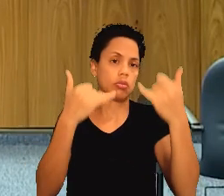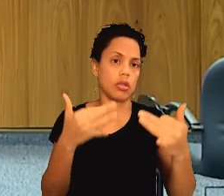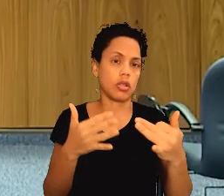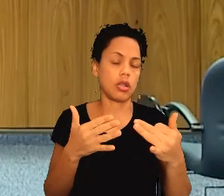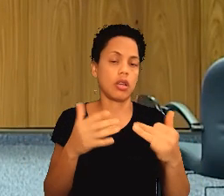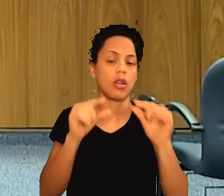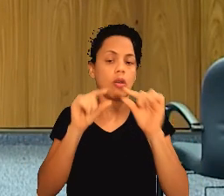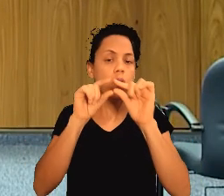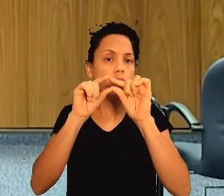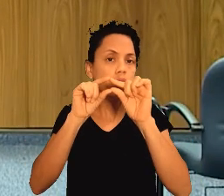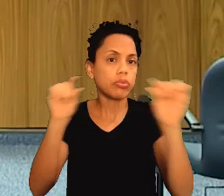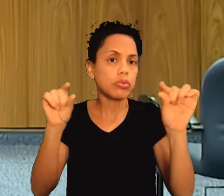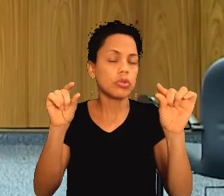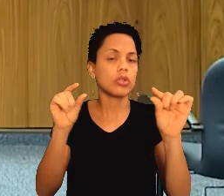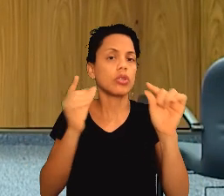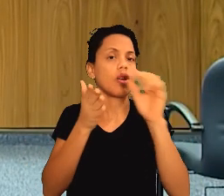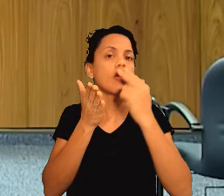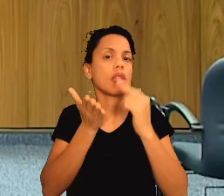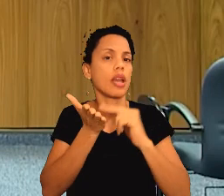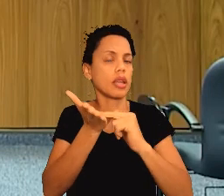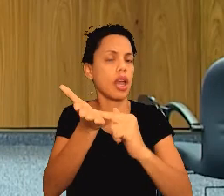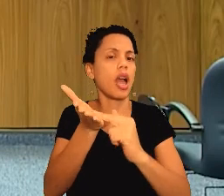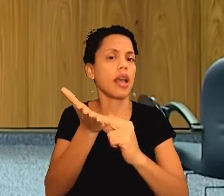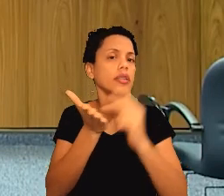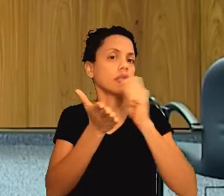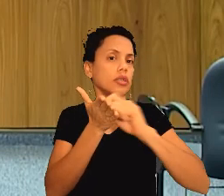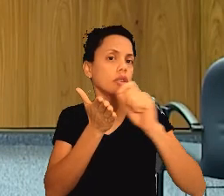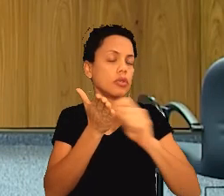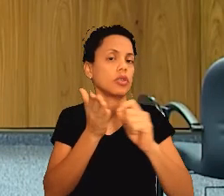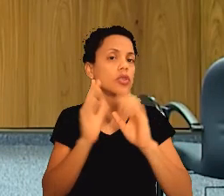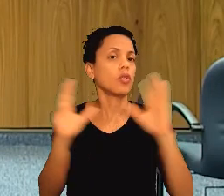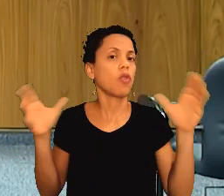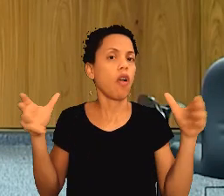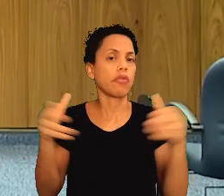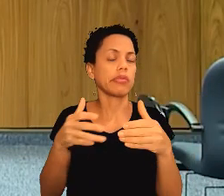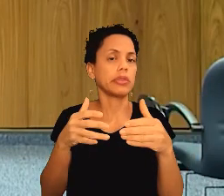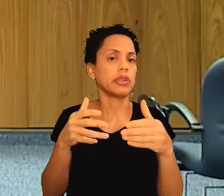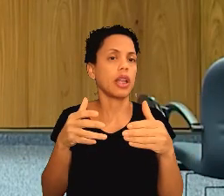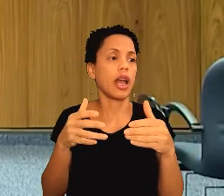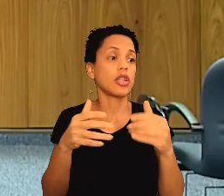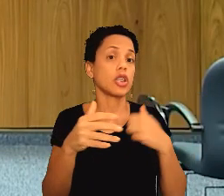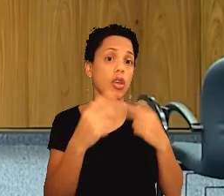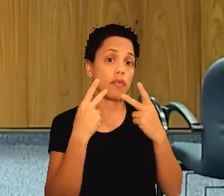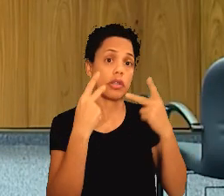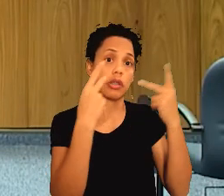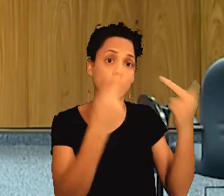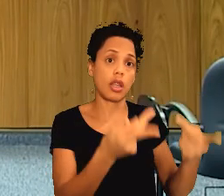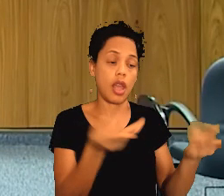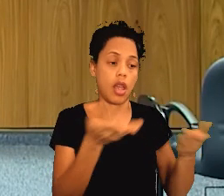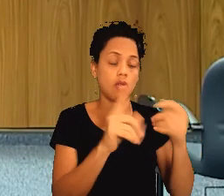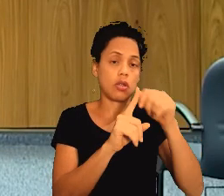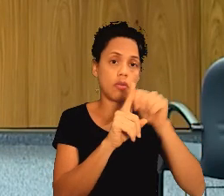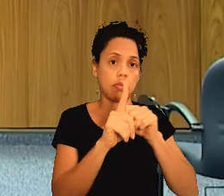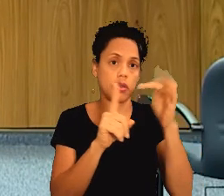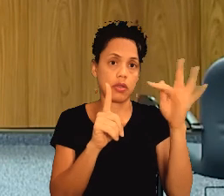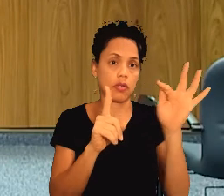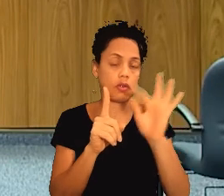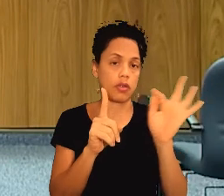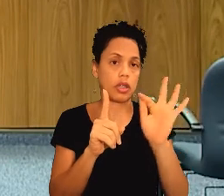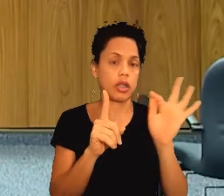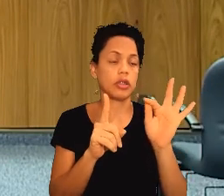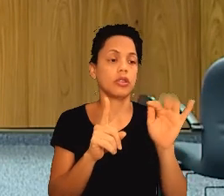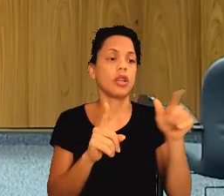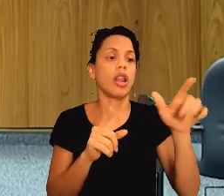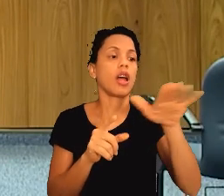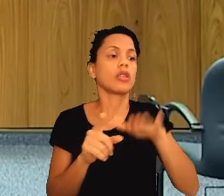trechinho de uma carta que foi escrita com esse mesmo espírito por uma comunidade que eu visitei agora em fevereiro, o acampamento